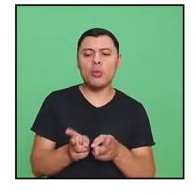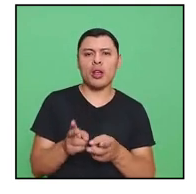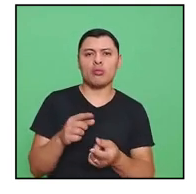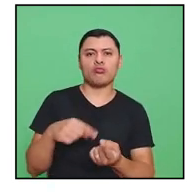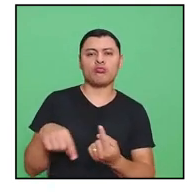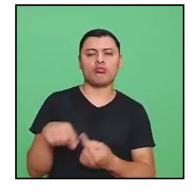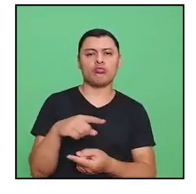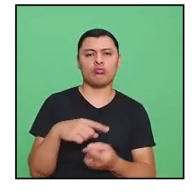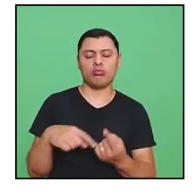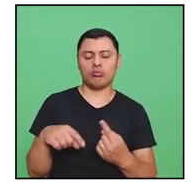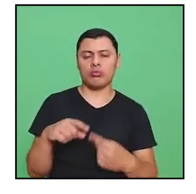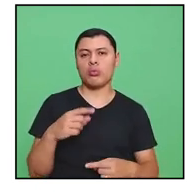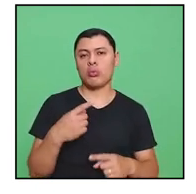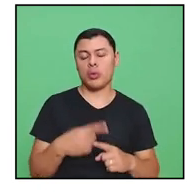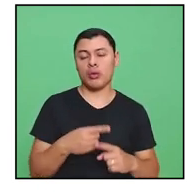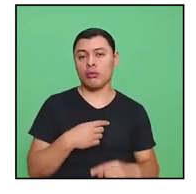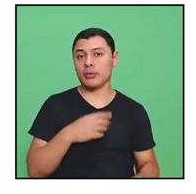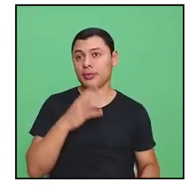por exemplo,